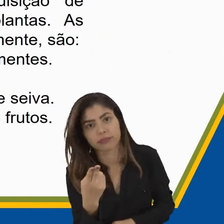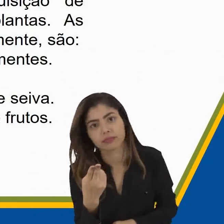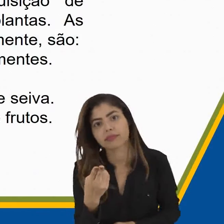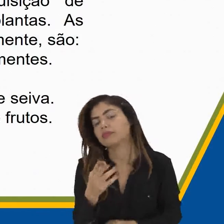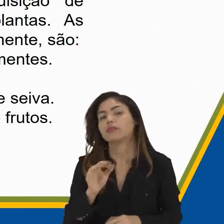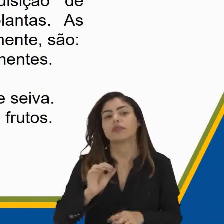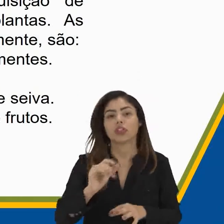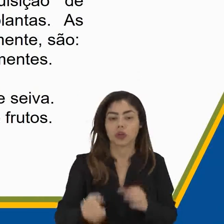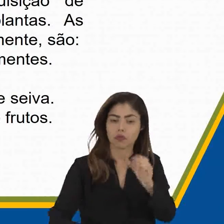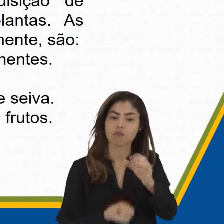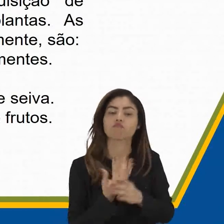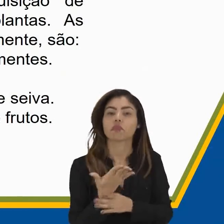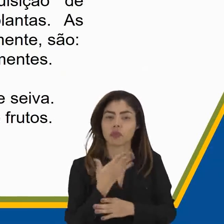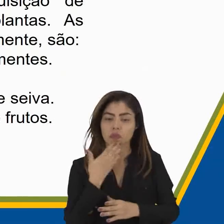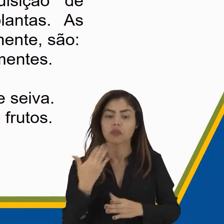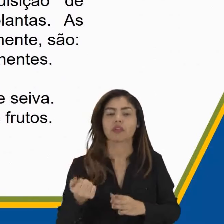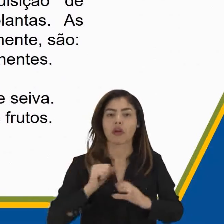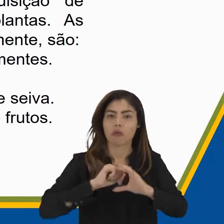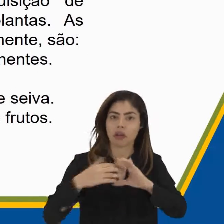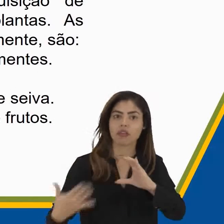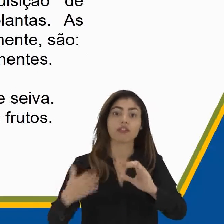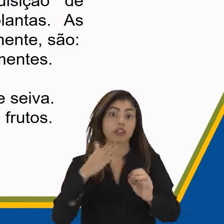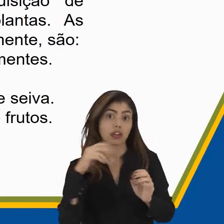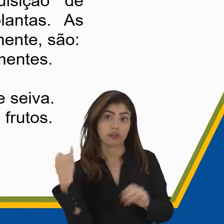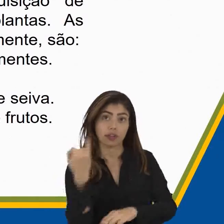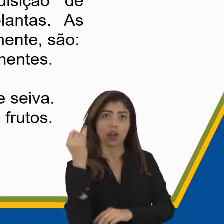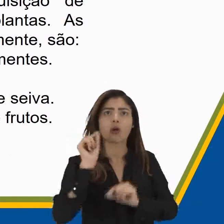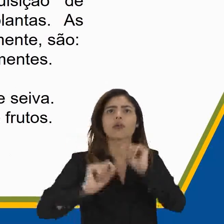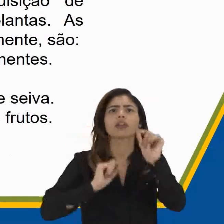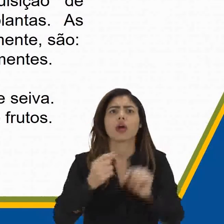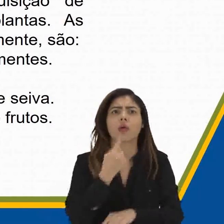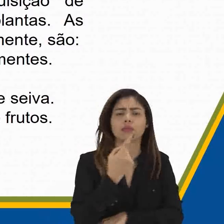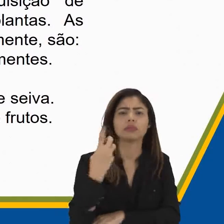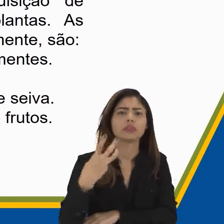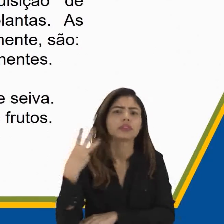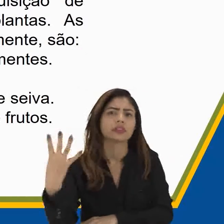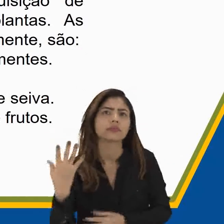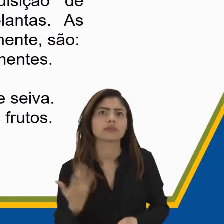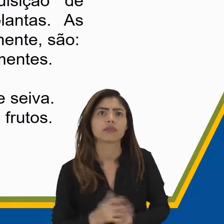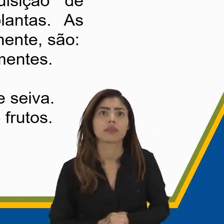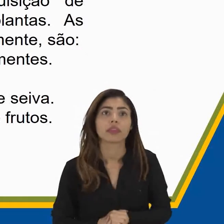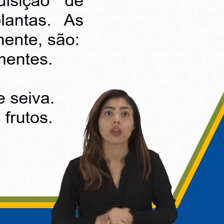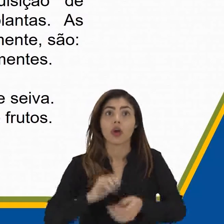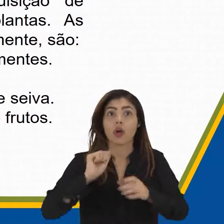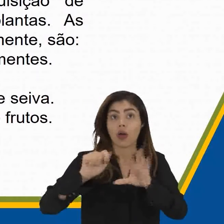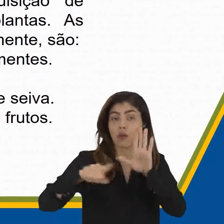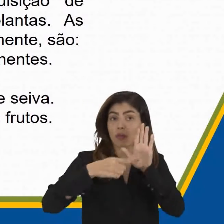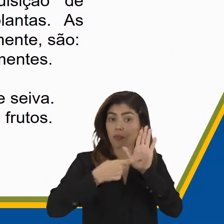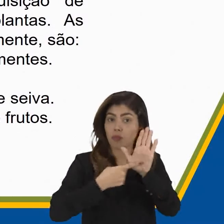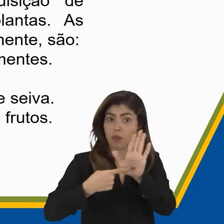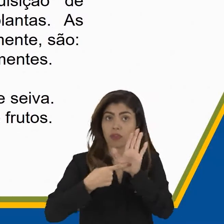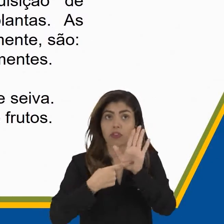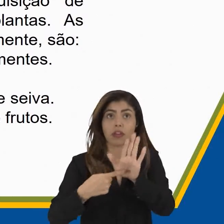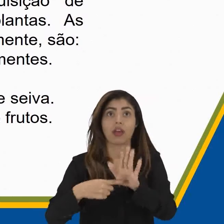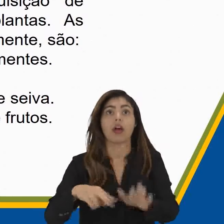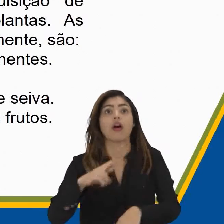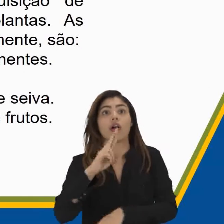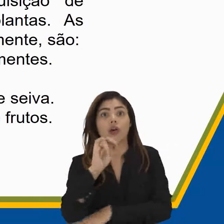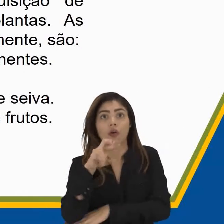de estruturas que permitiram a evolução das plantas. As estruturas representadas por 1, 2 e